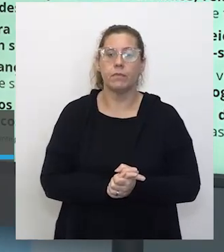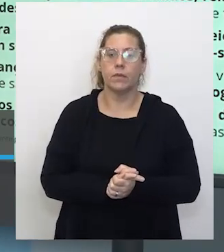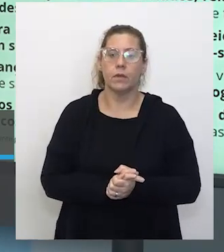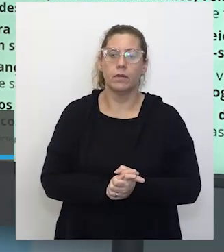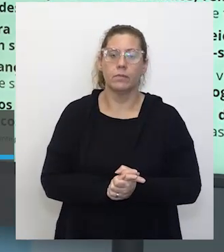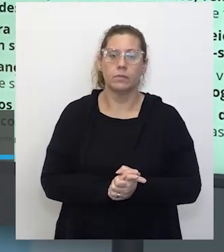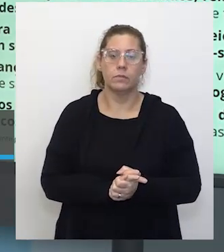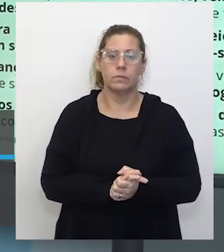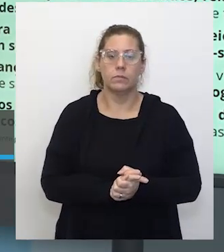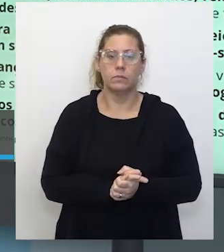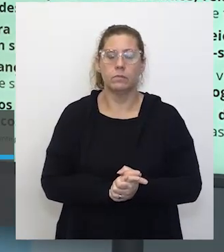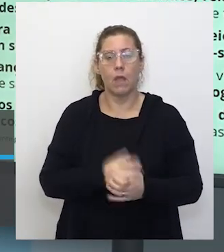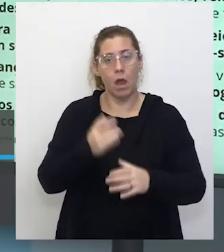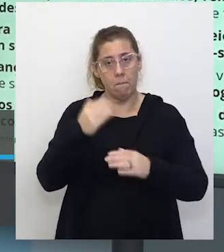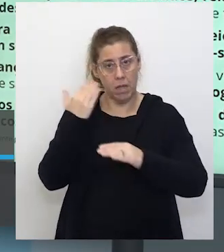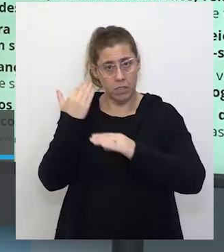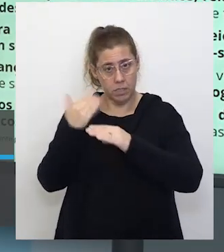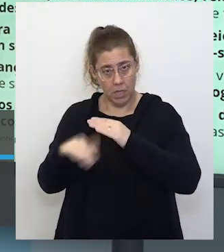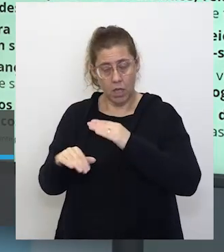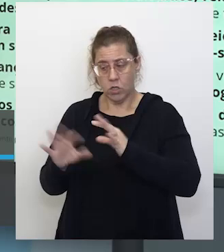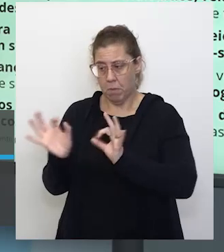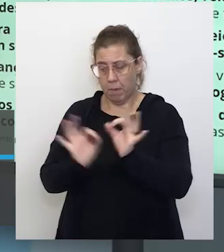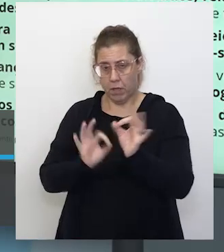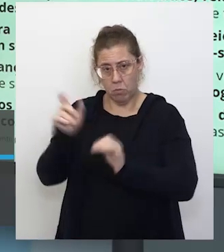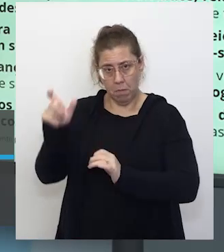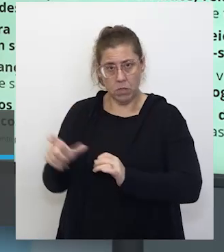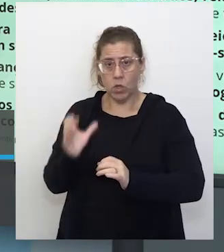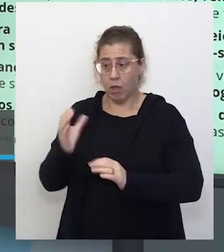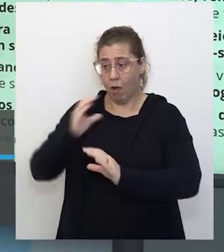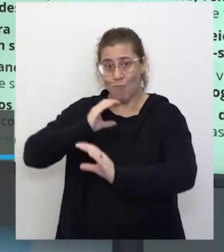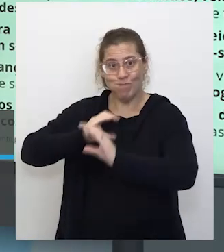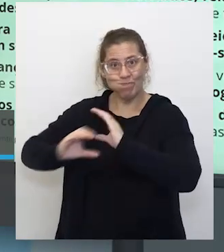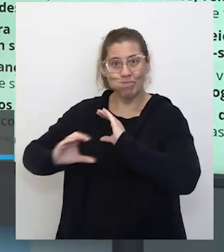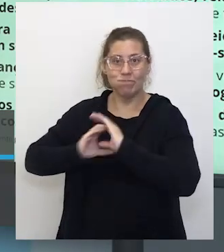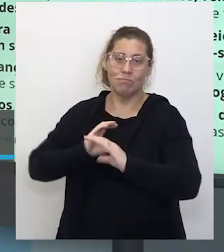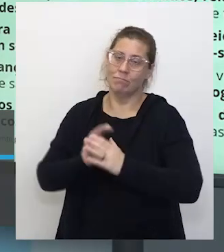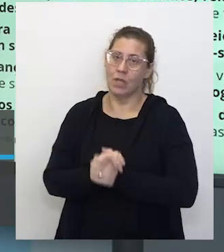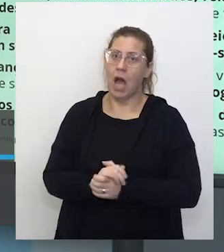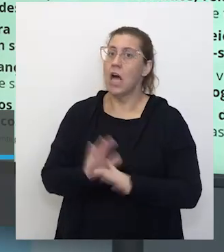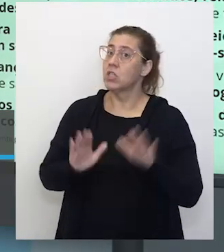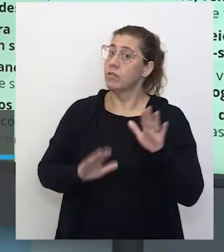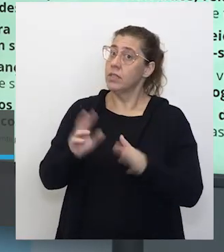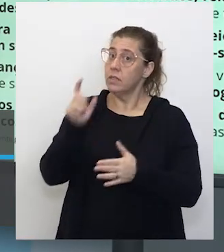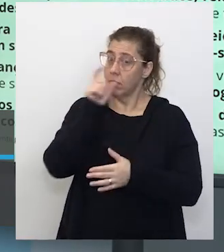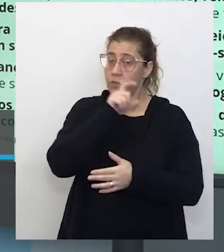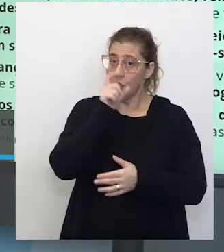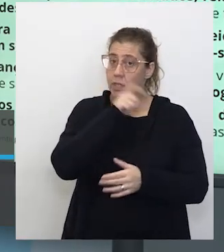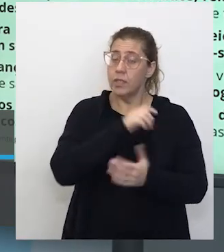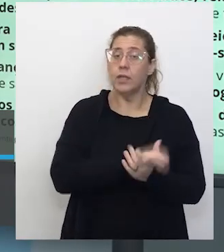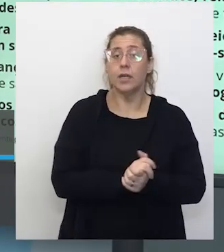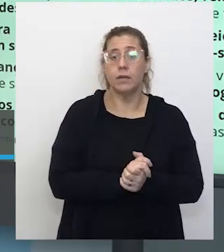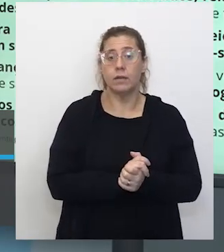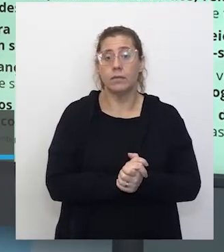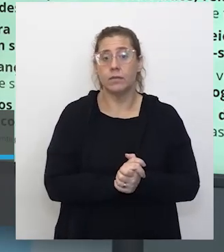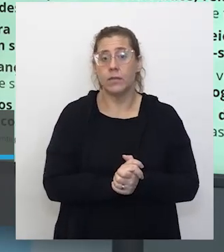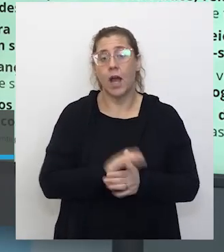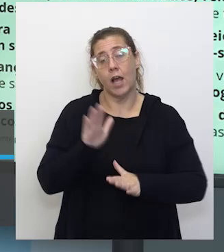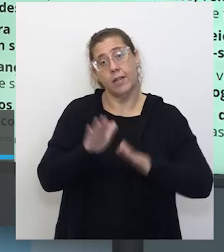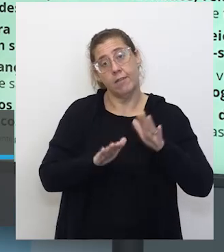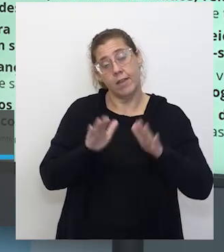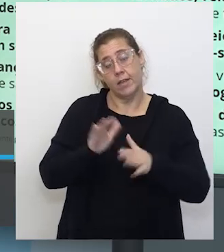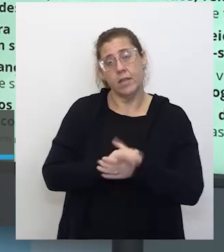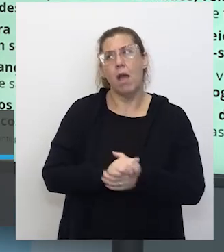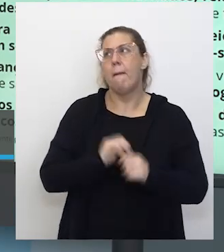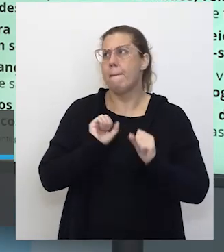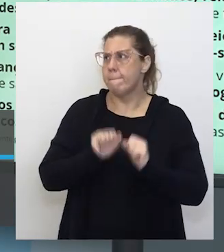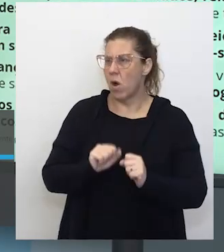por um sujeito que deseja se comunicar e que essa mensagem nem sempre é verdadeira. Ela pode ser uma fabricação